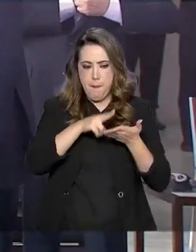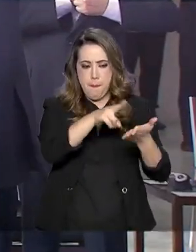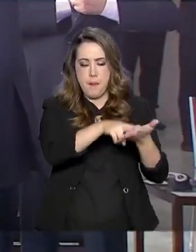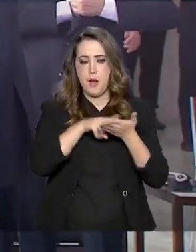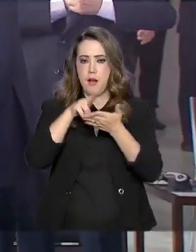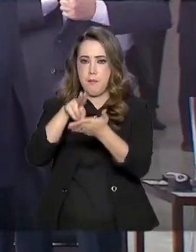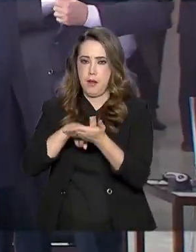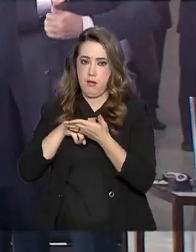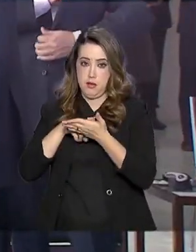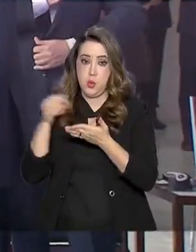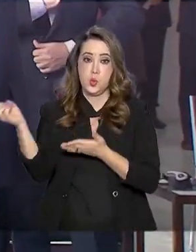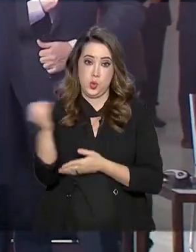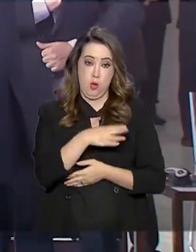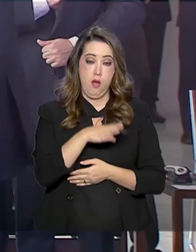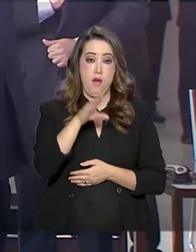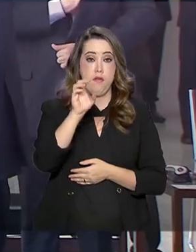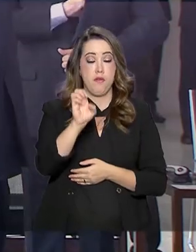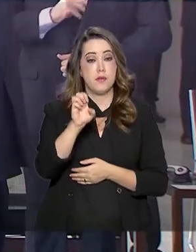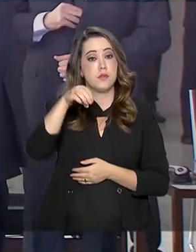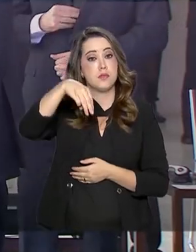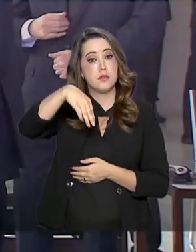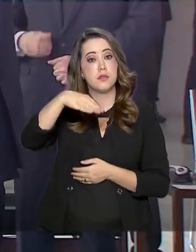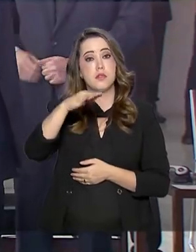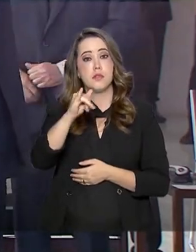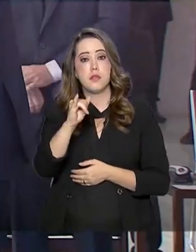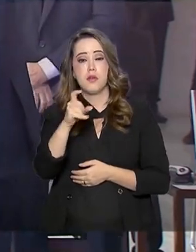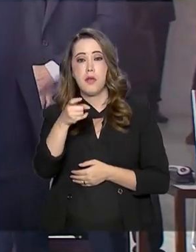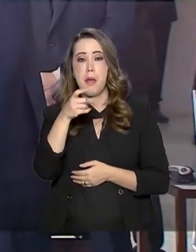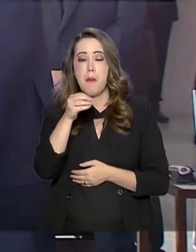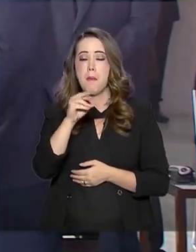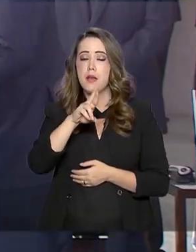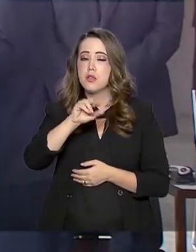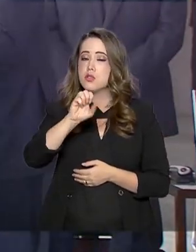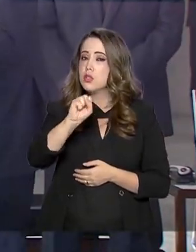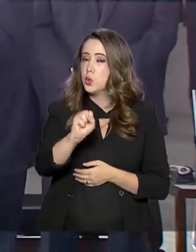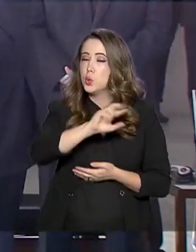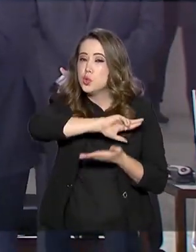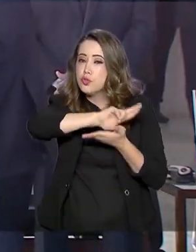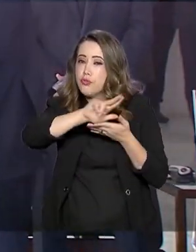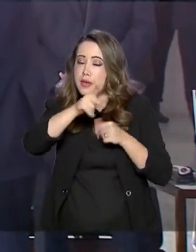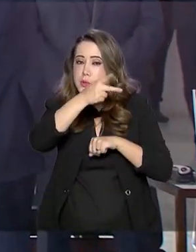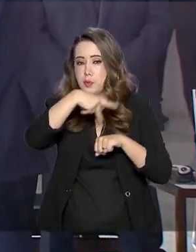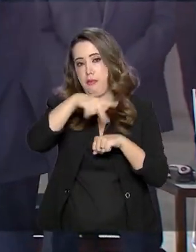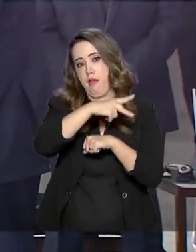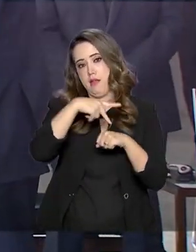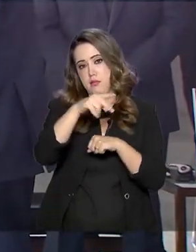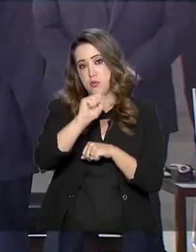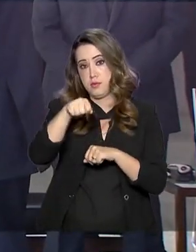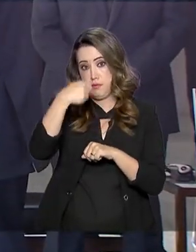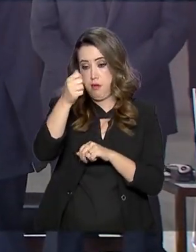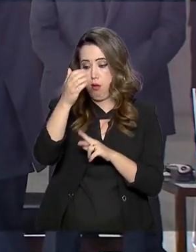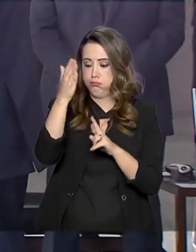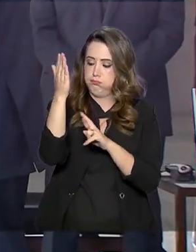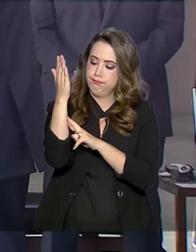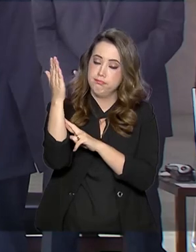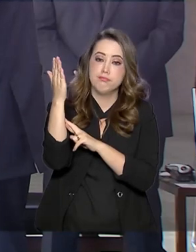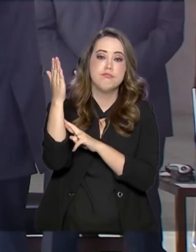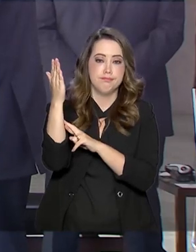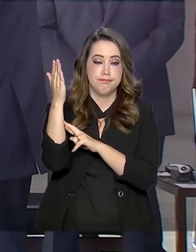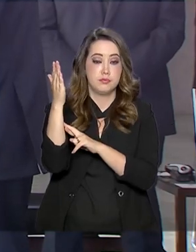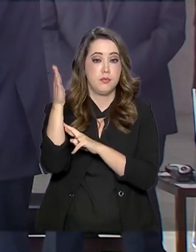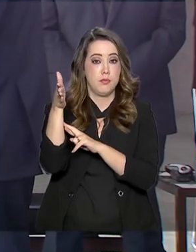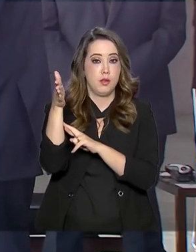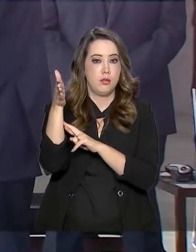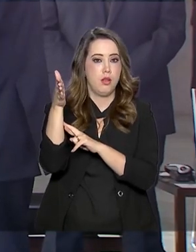país os novos embaixadores do méxico da colômbia do paraguai da arábia saudita do peru da guiné e da indonésia